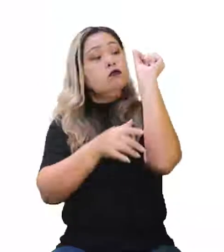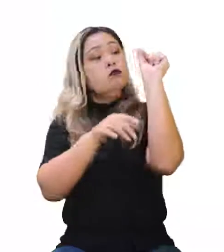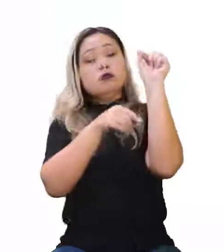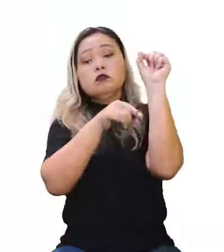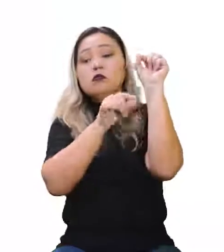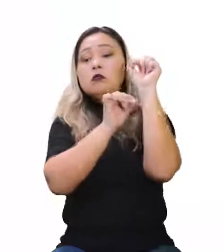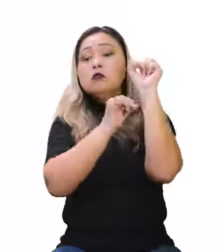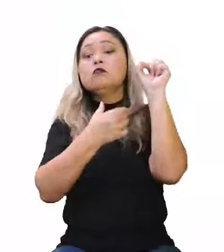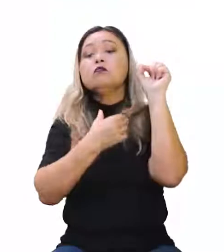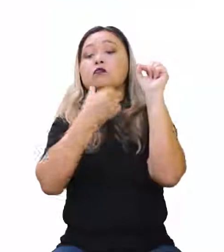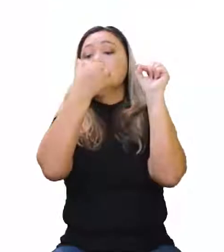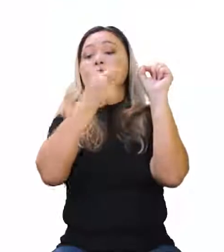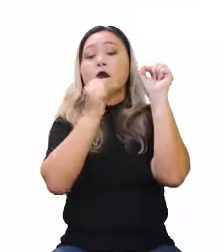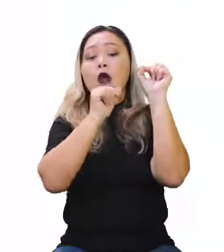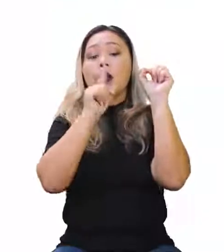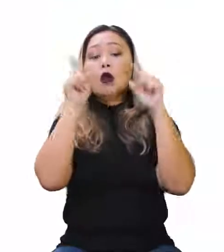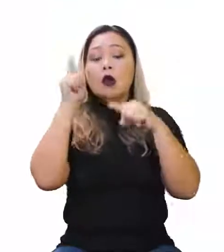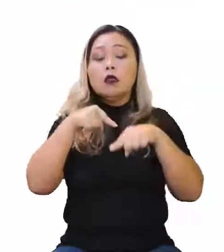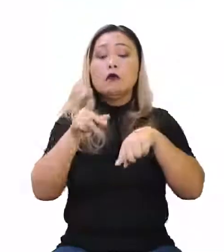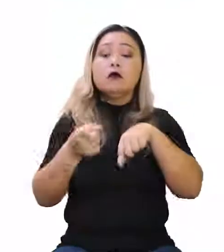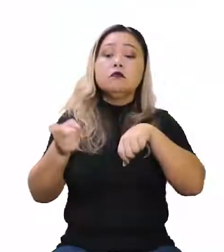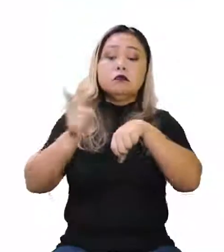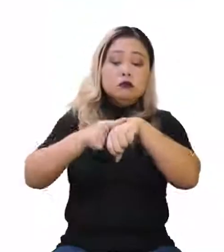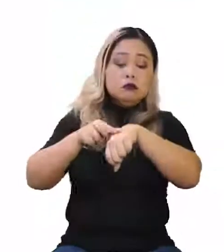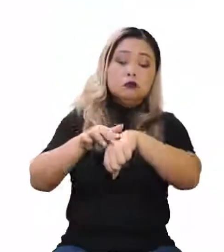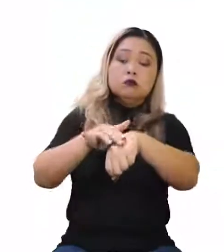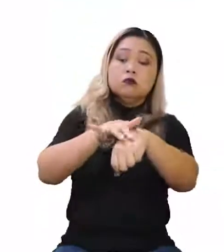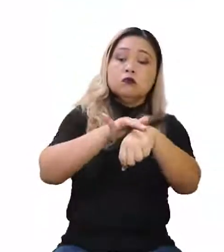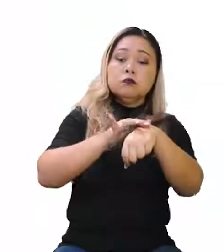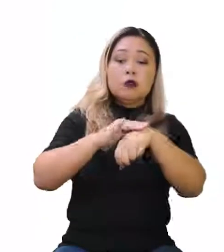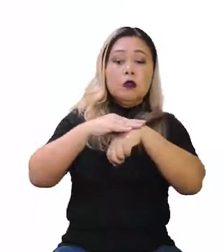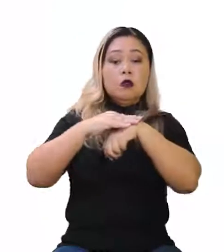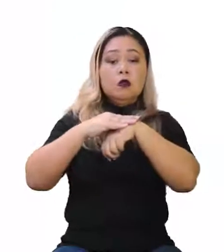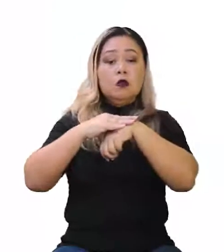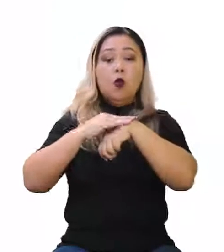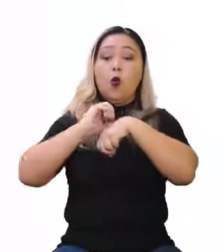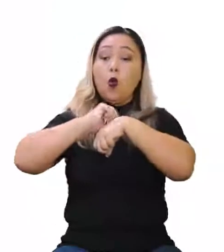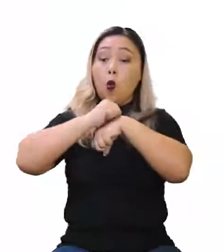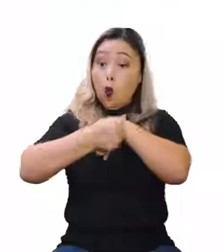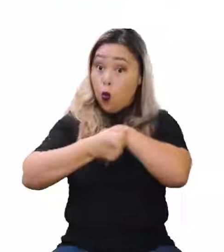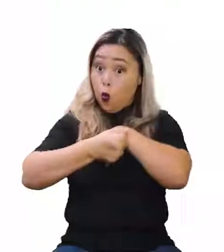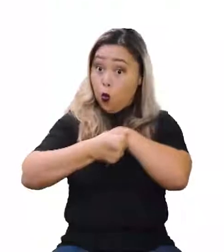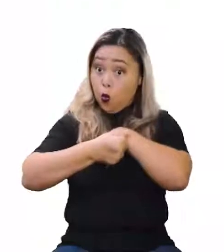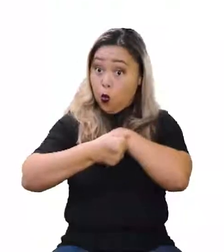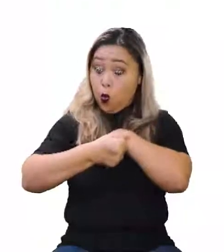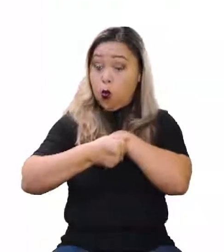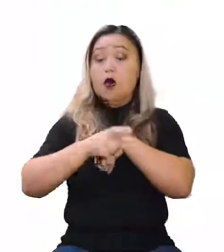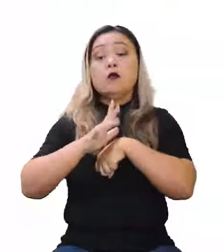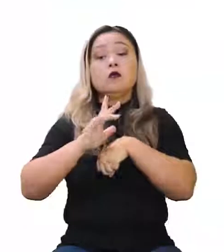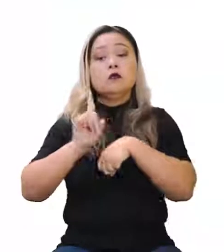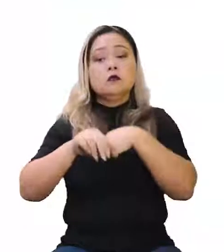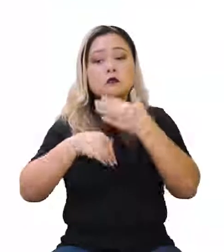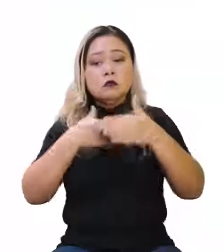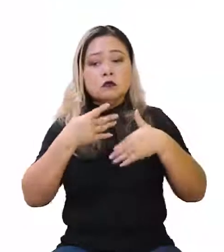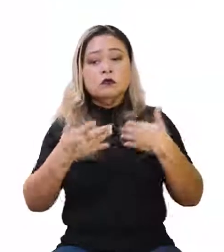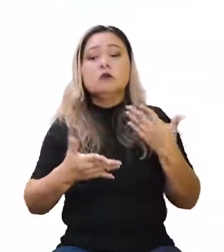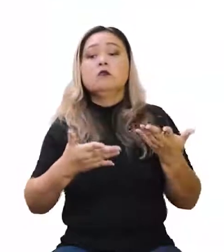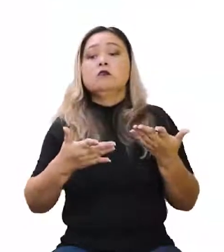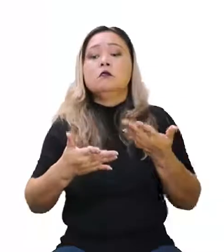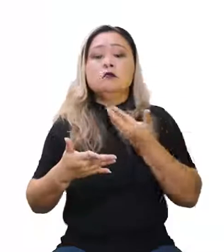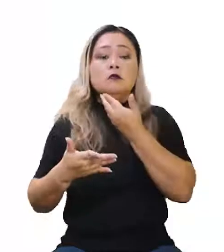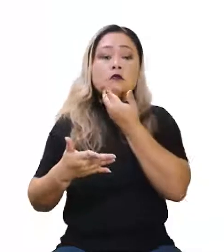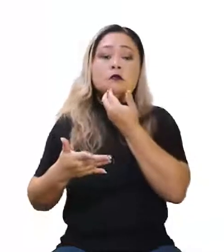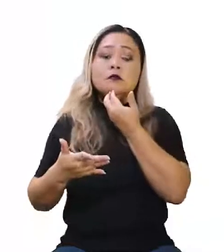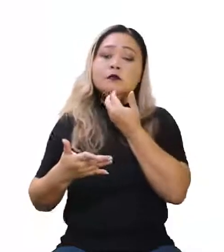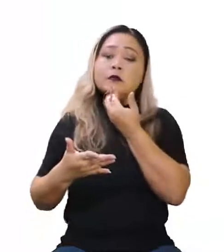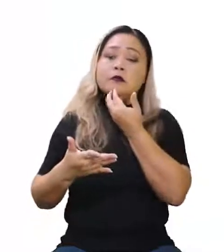ó, dermatites. Por causa da produção de couro. Nós vamos ter que passar pelo processo.